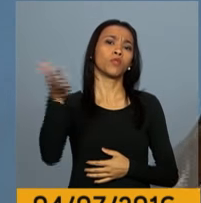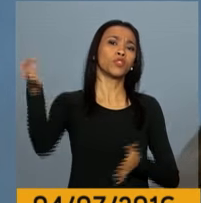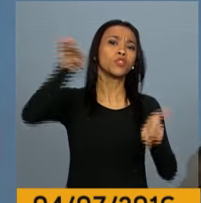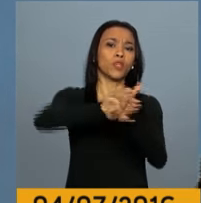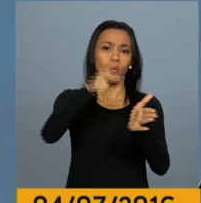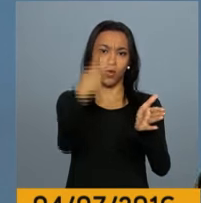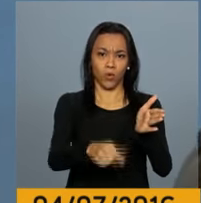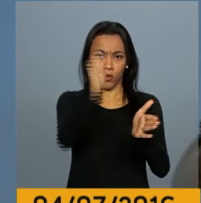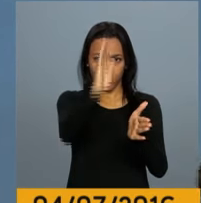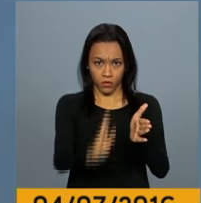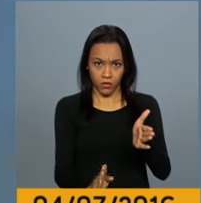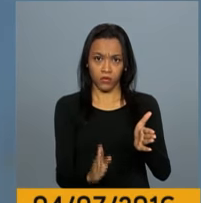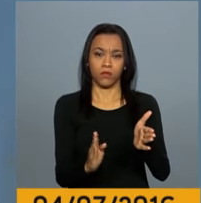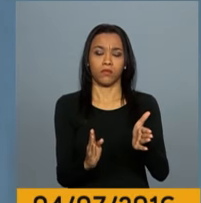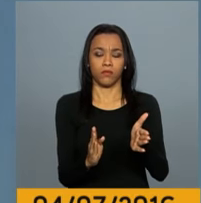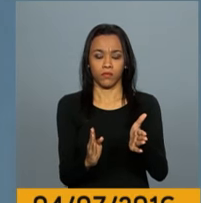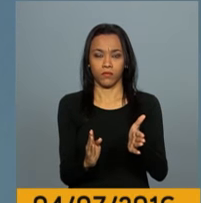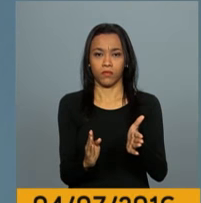adquiriram